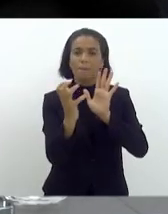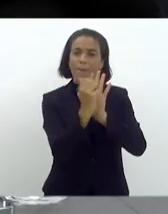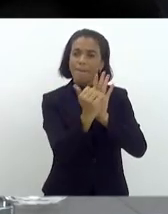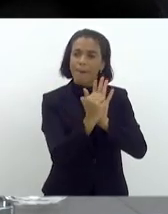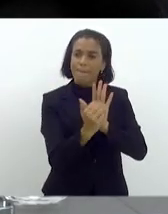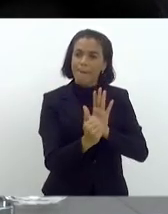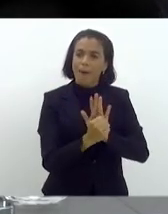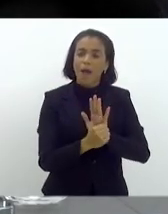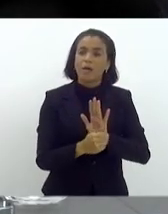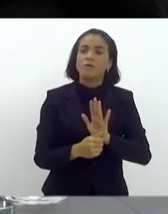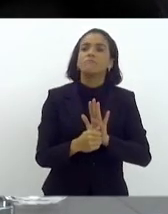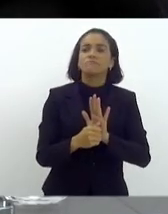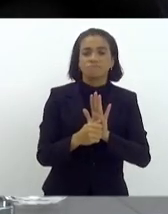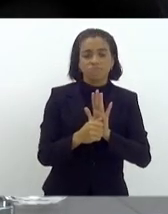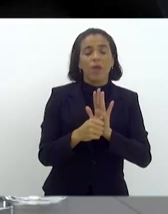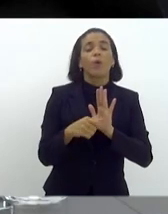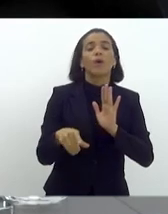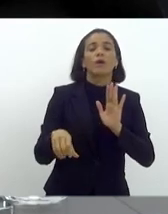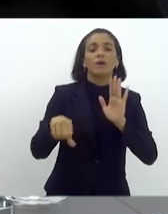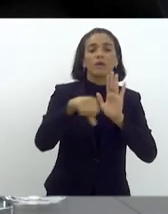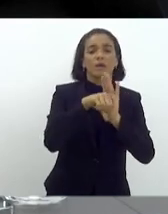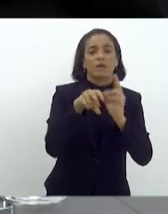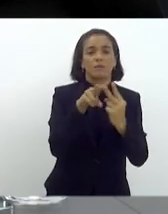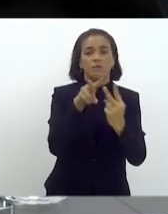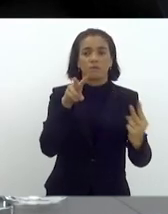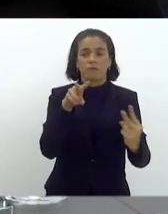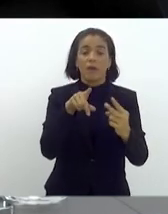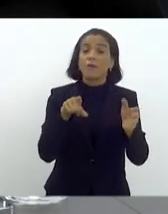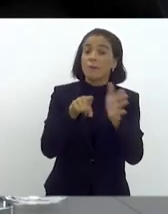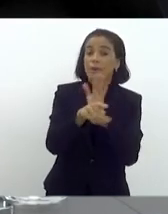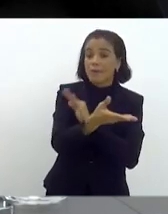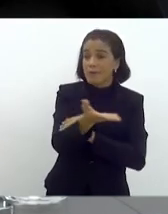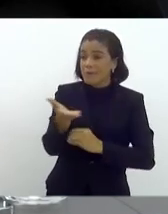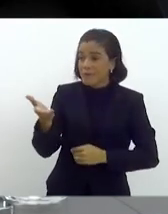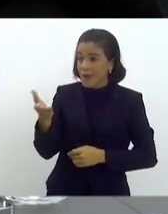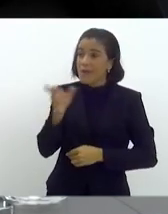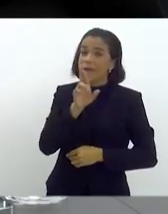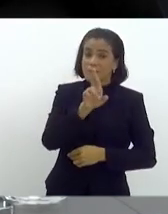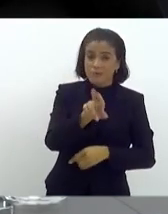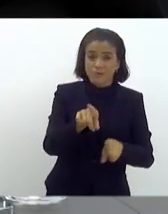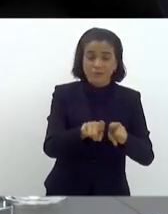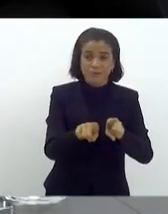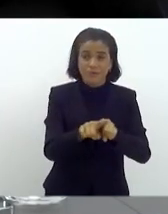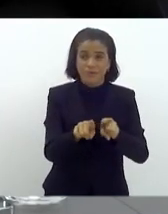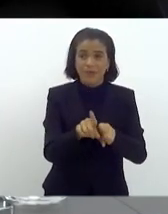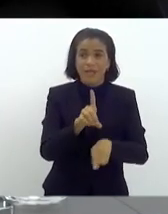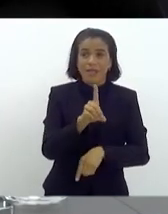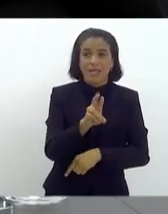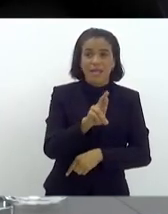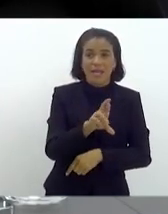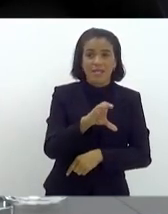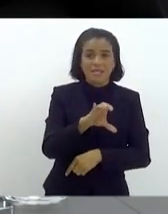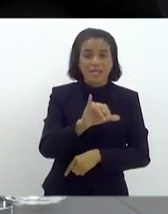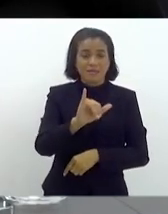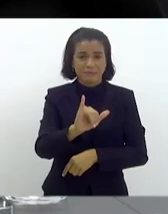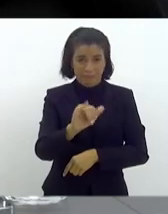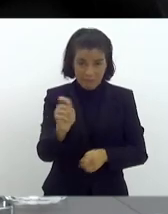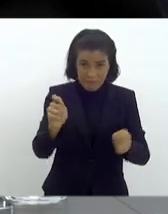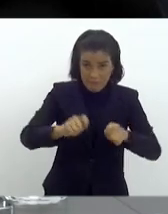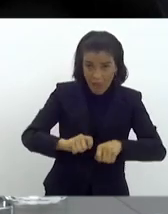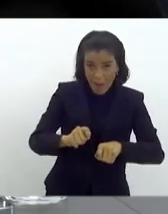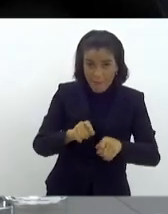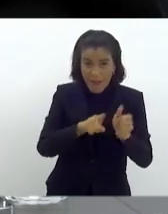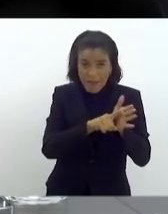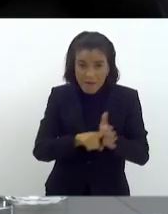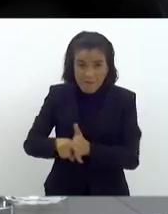chamados crimes cibernéticos e eu pergunto a vocês já respondendo é da receita teria condições de apurar dos